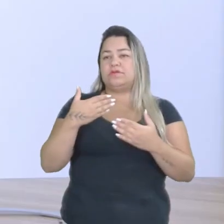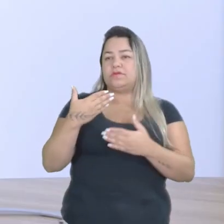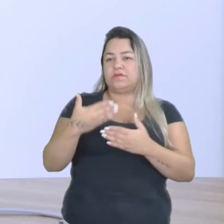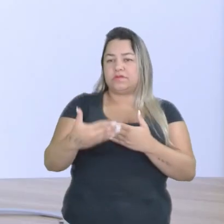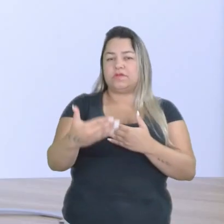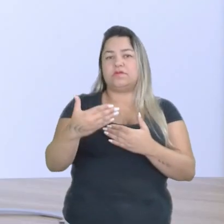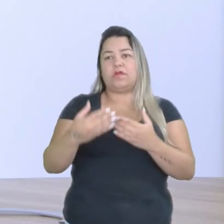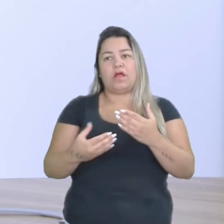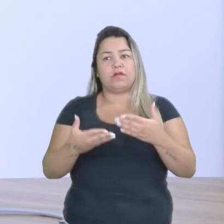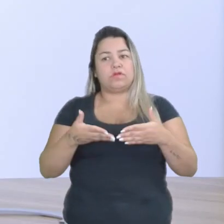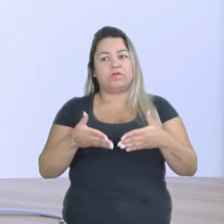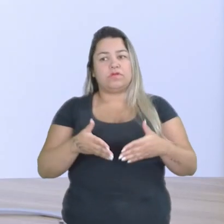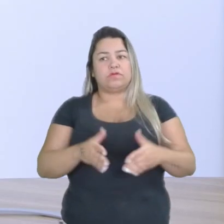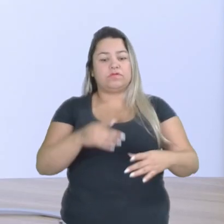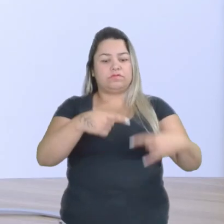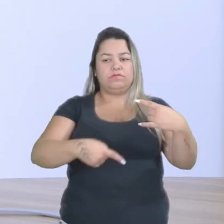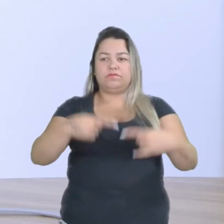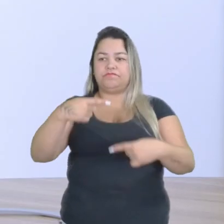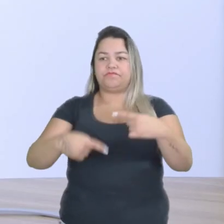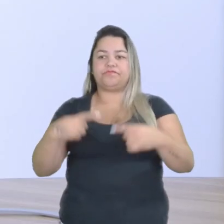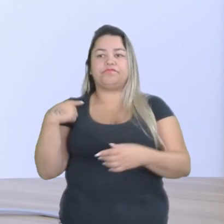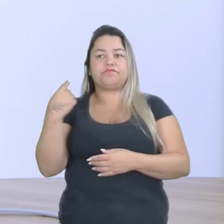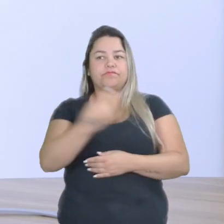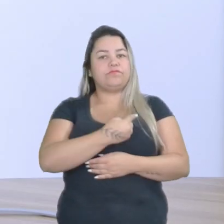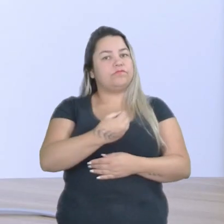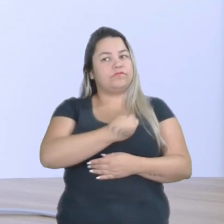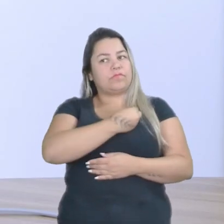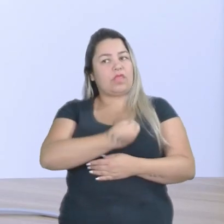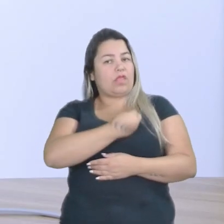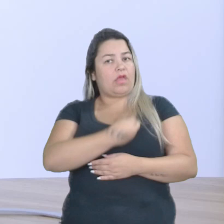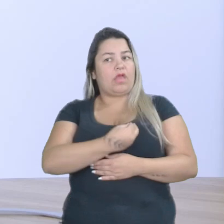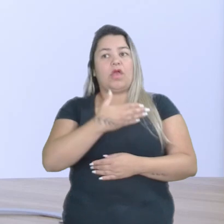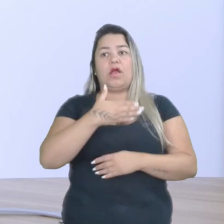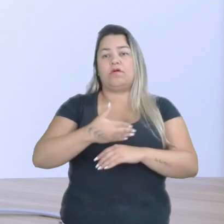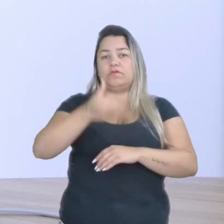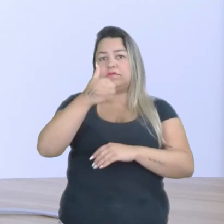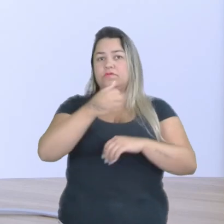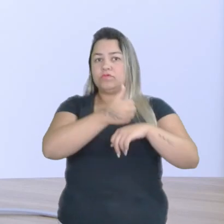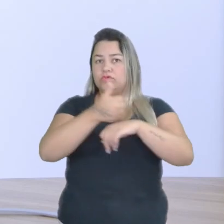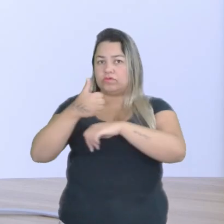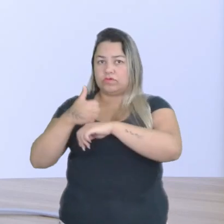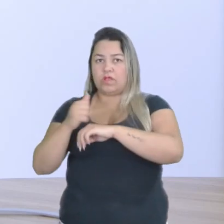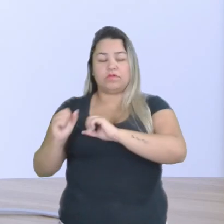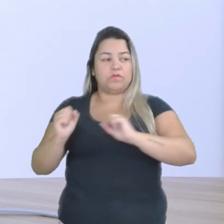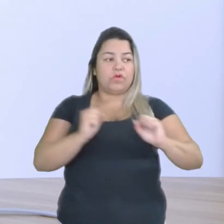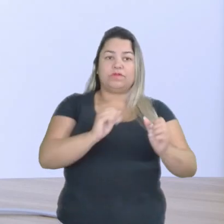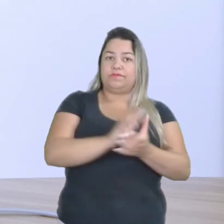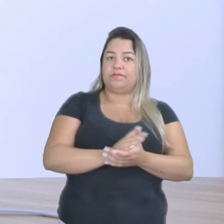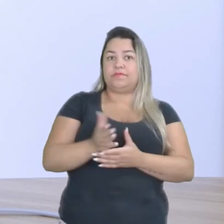desde o seu nascimento, que é discutir a nossa presença e a qualidade da nossa presença nos espaços de poder,